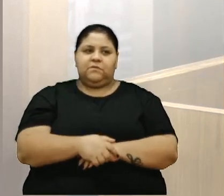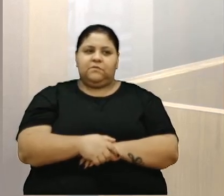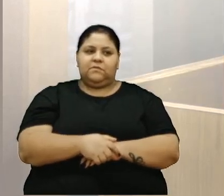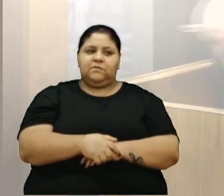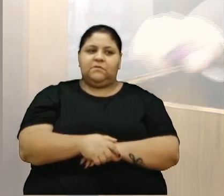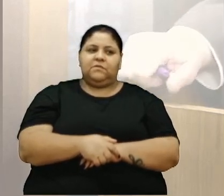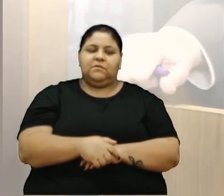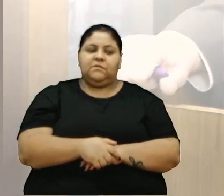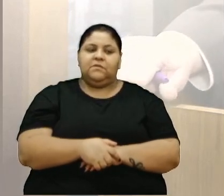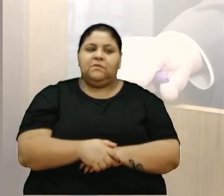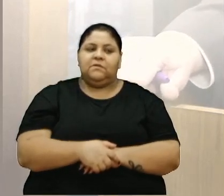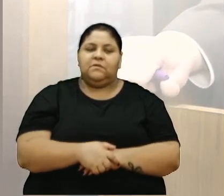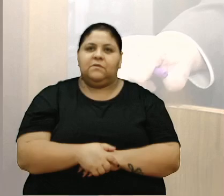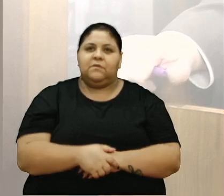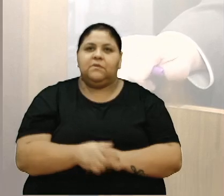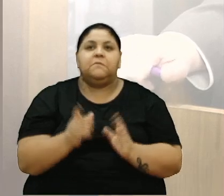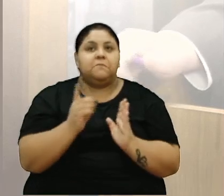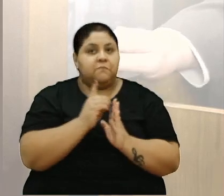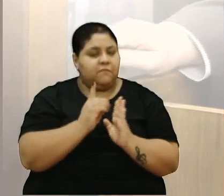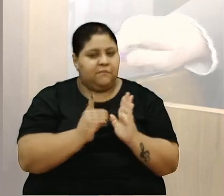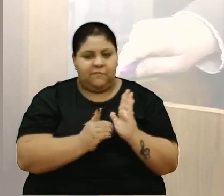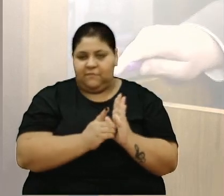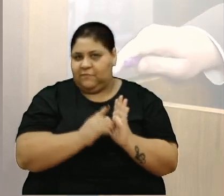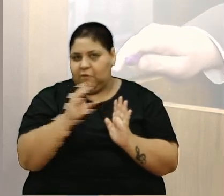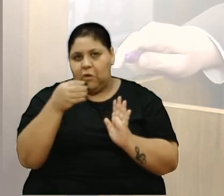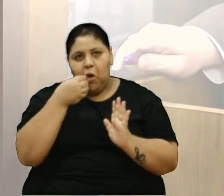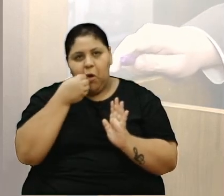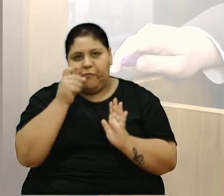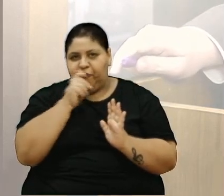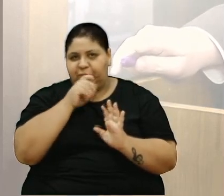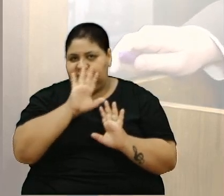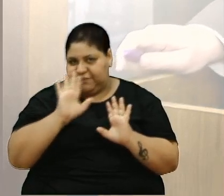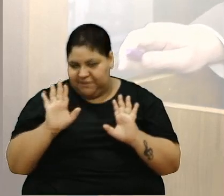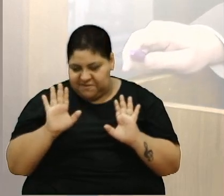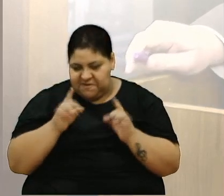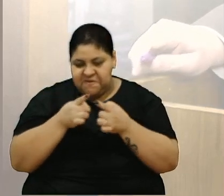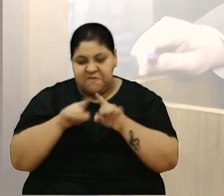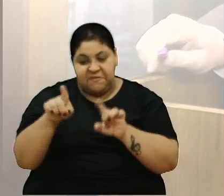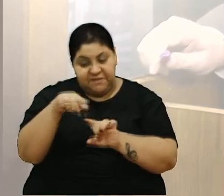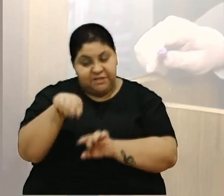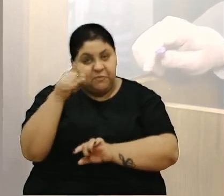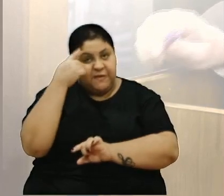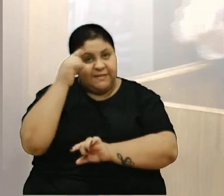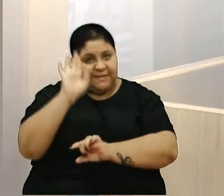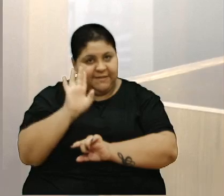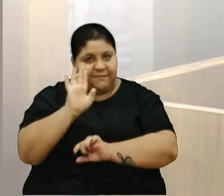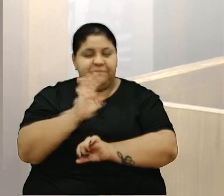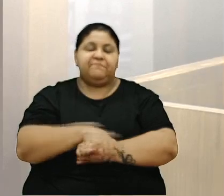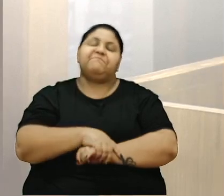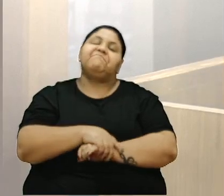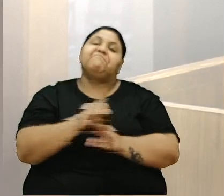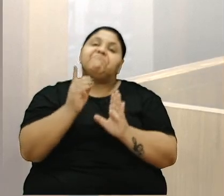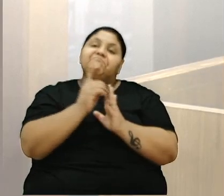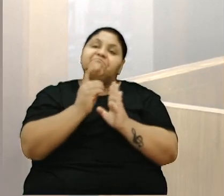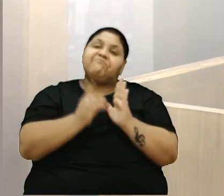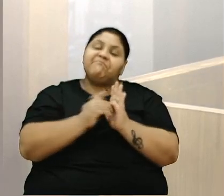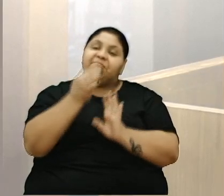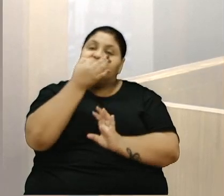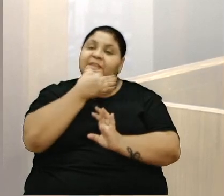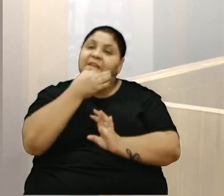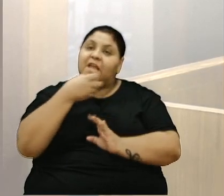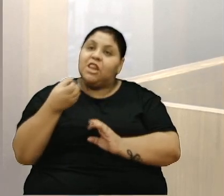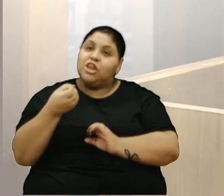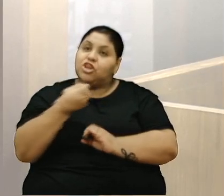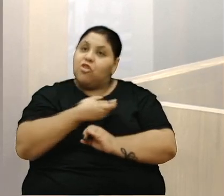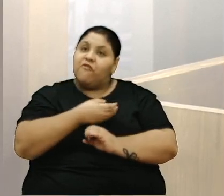Essa é um decreto hipotético, obviamente, mas para a gente refletir. Estou decretando Caxias do Sul a nova capital